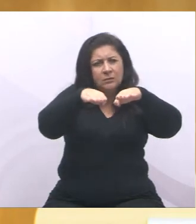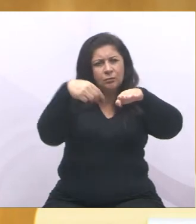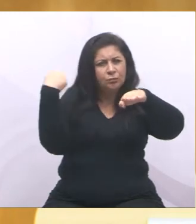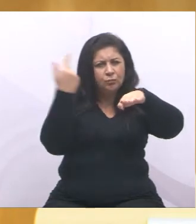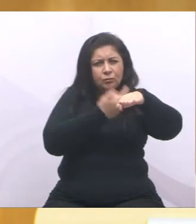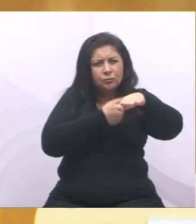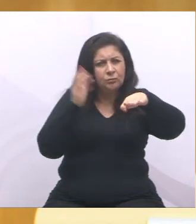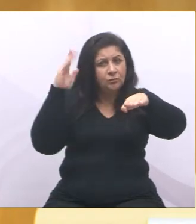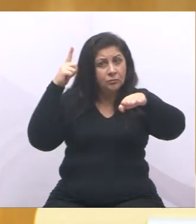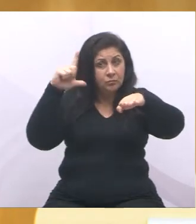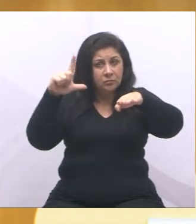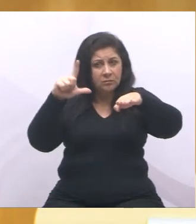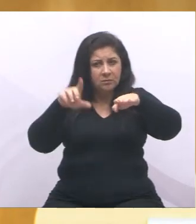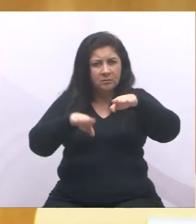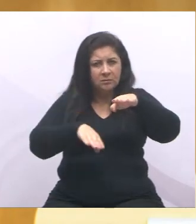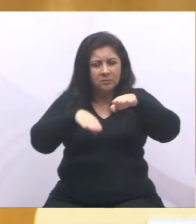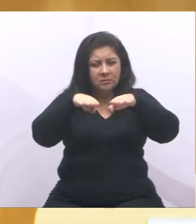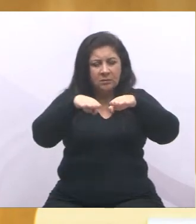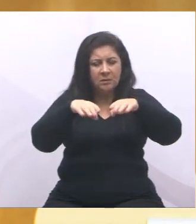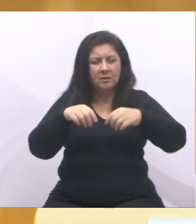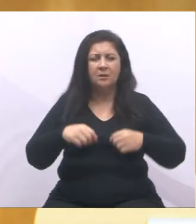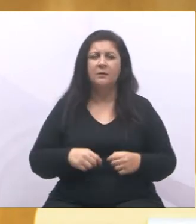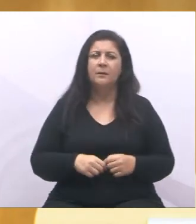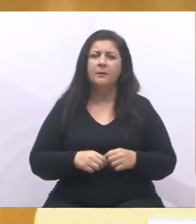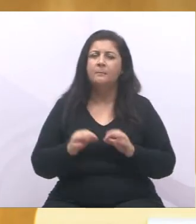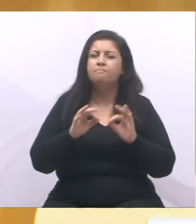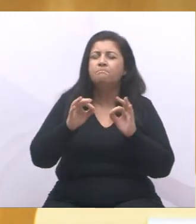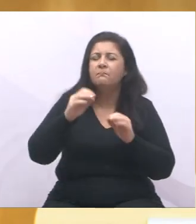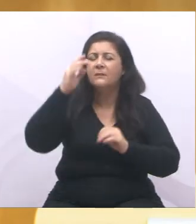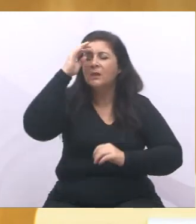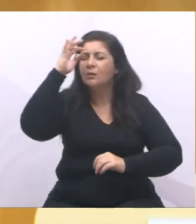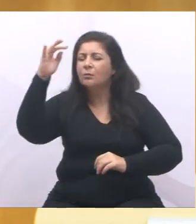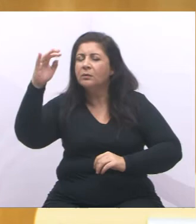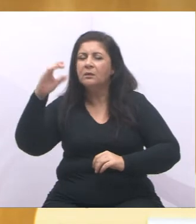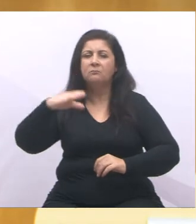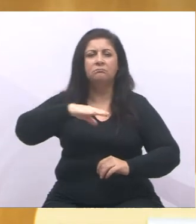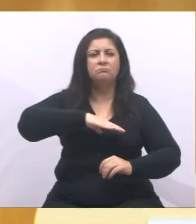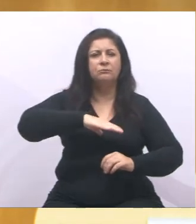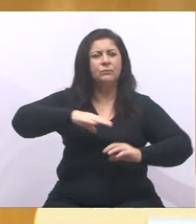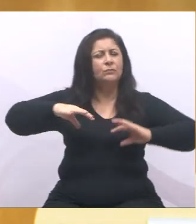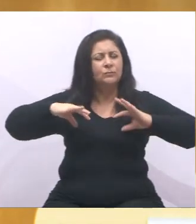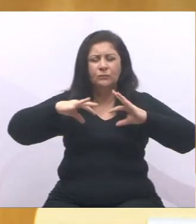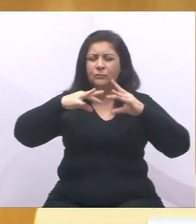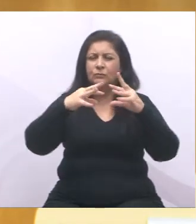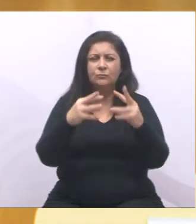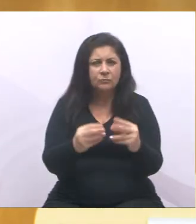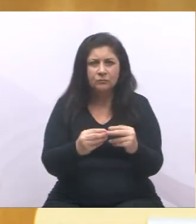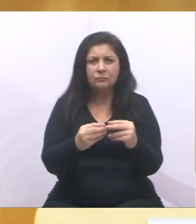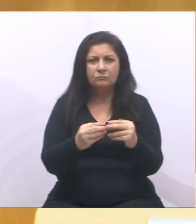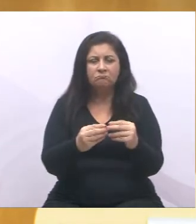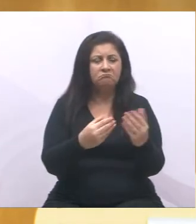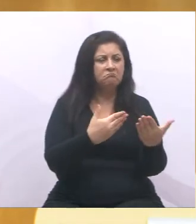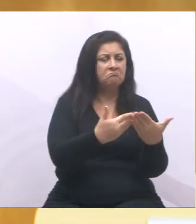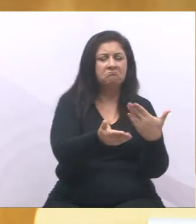capazes de sonhar com uma cidade onde todos, realmente todos, independente da cor,